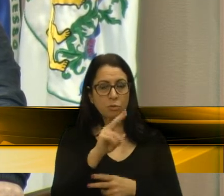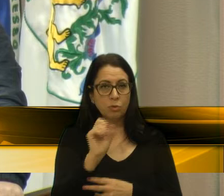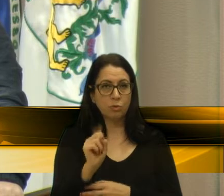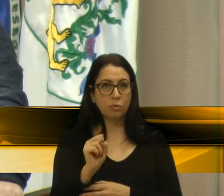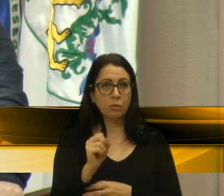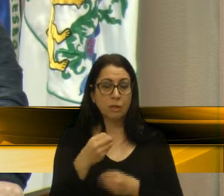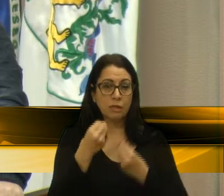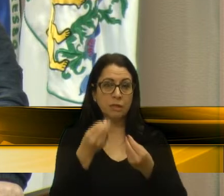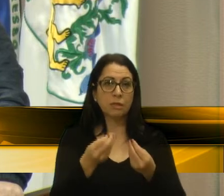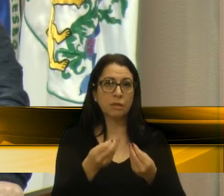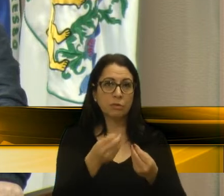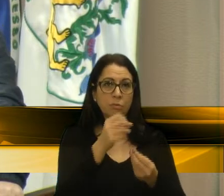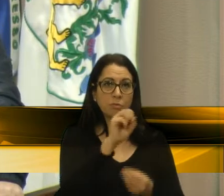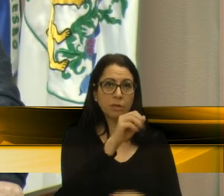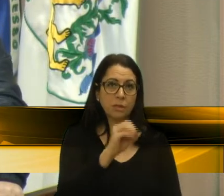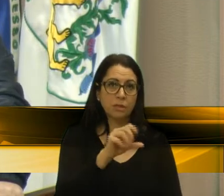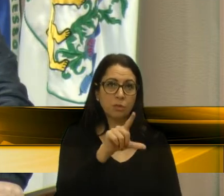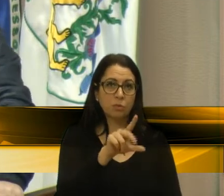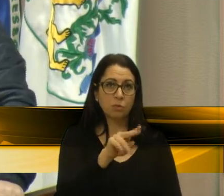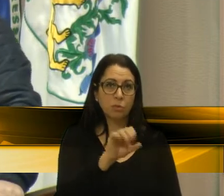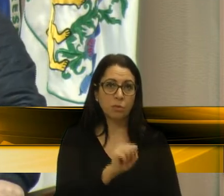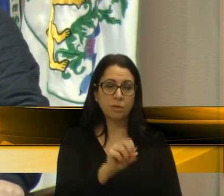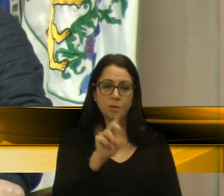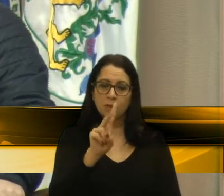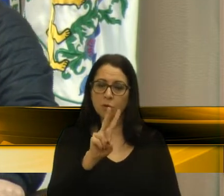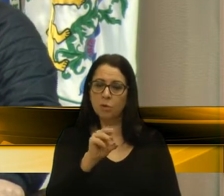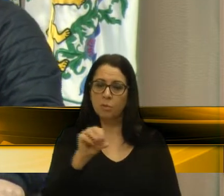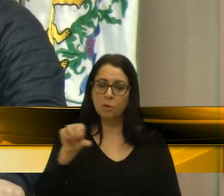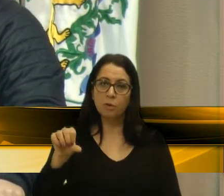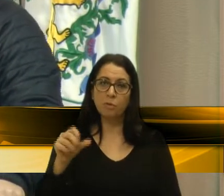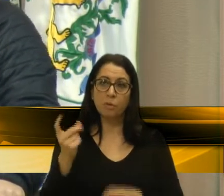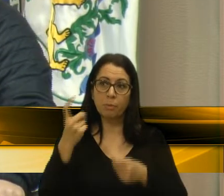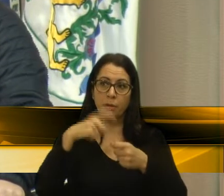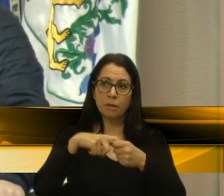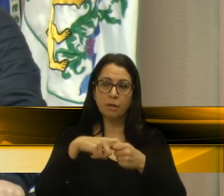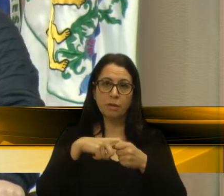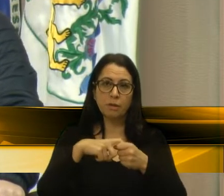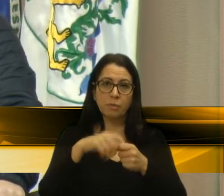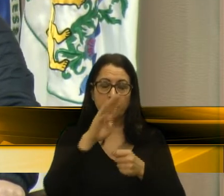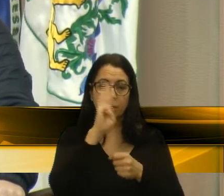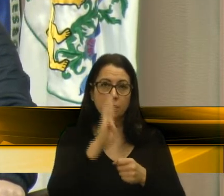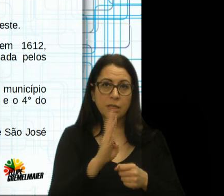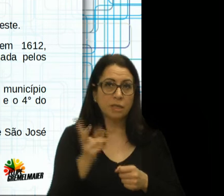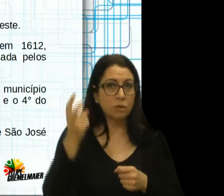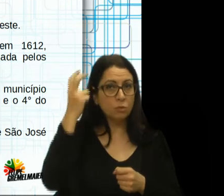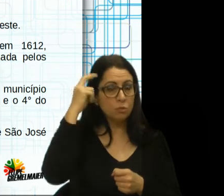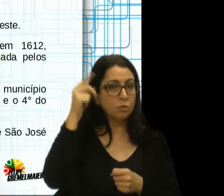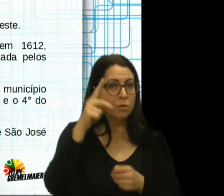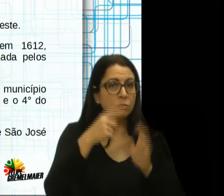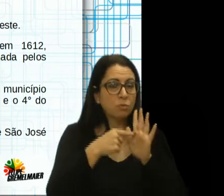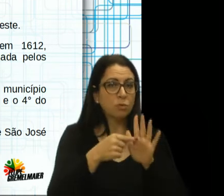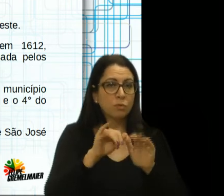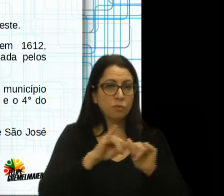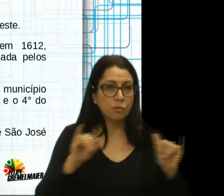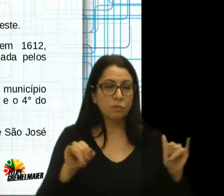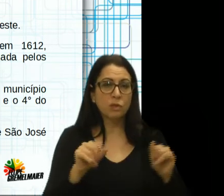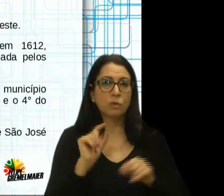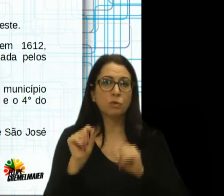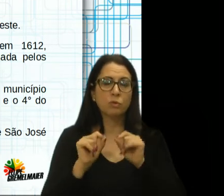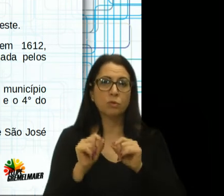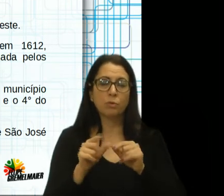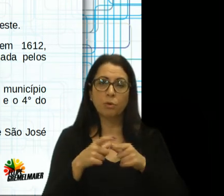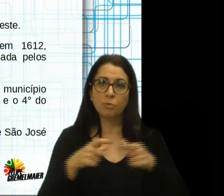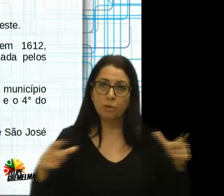título para São Luís do Maranhão, em 2009, como capital brasileira da cultura. E aí a gente trouxe algumas informações com relação ao